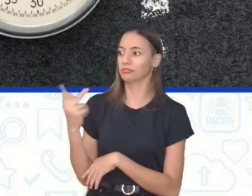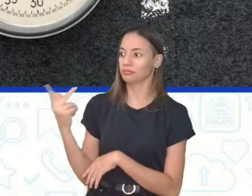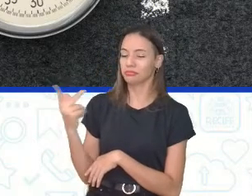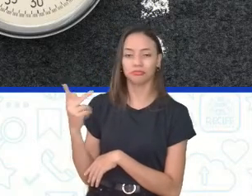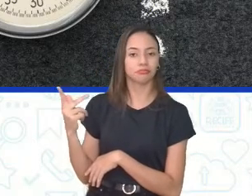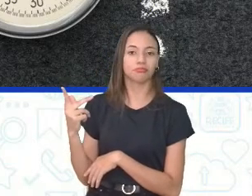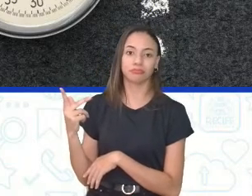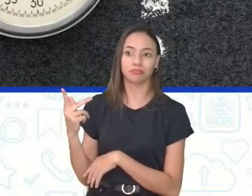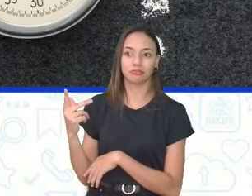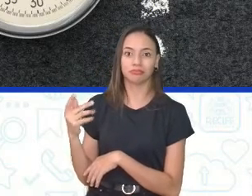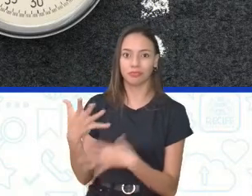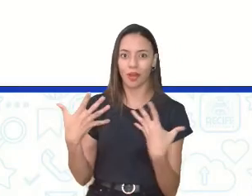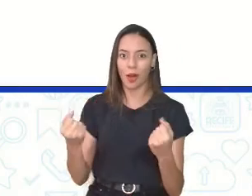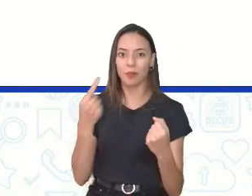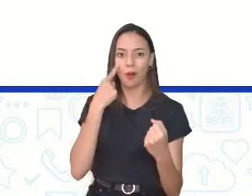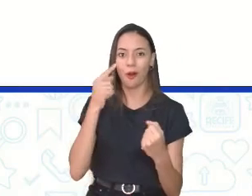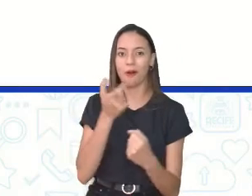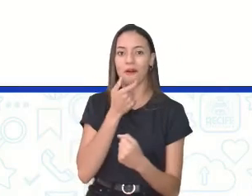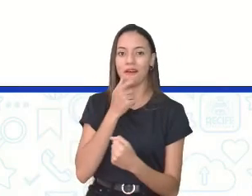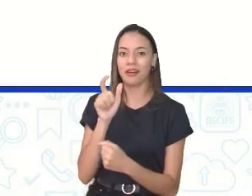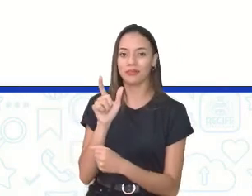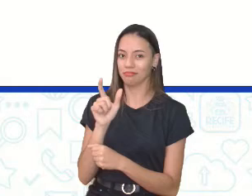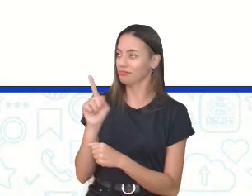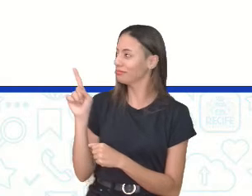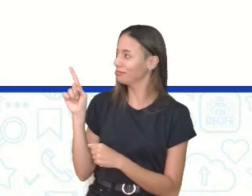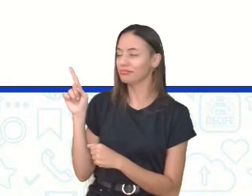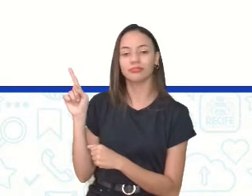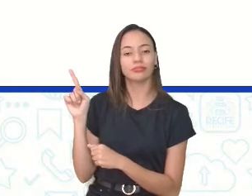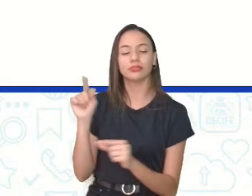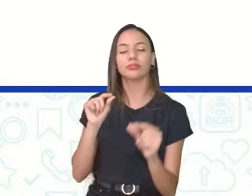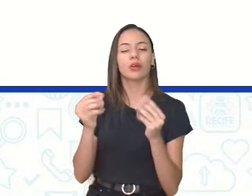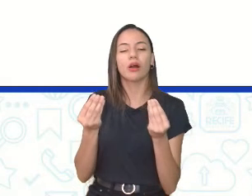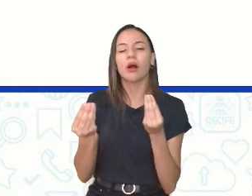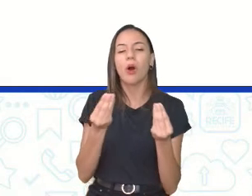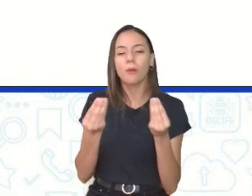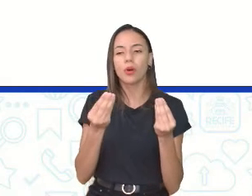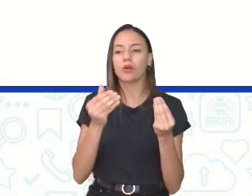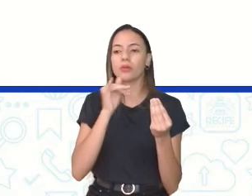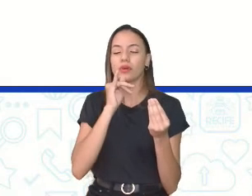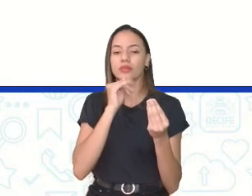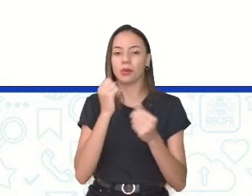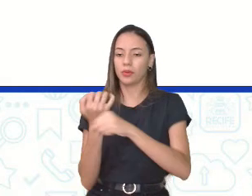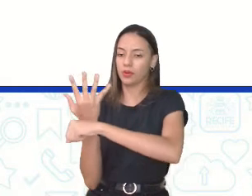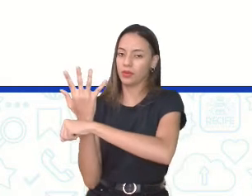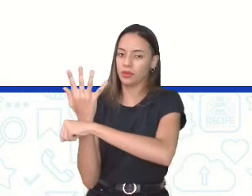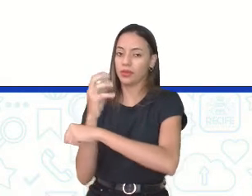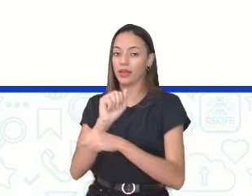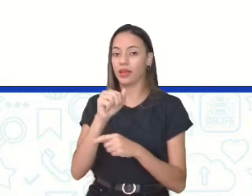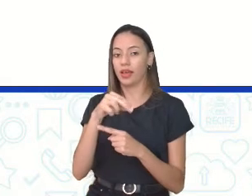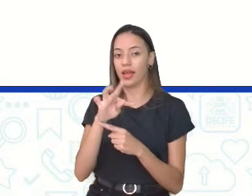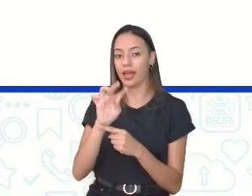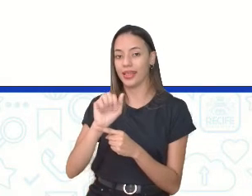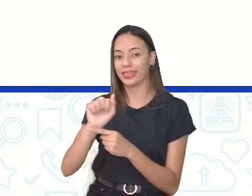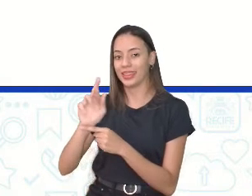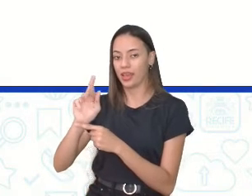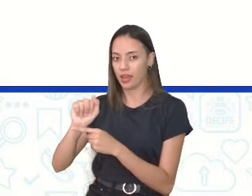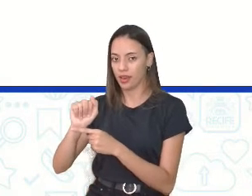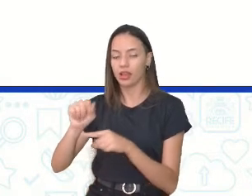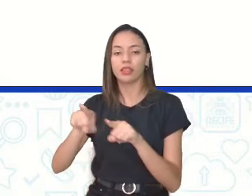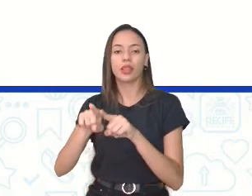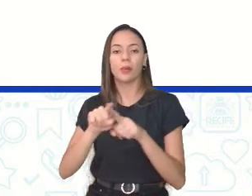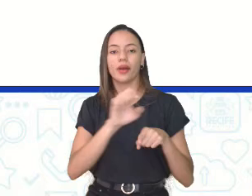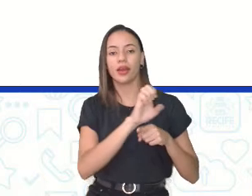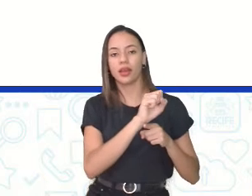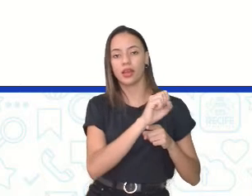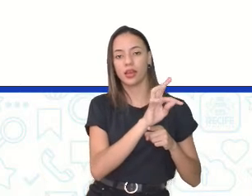viu? Simbora, let's go. Let's go. Vamos lá. Então, técnica de cruzamento. Temos a antera e o estigma, como a gente já falou, que é a